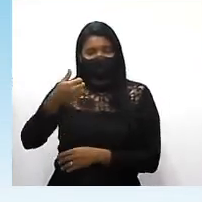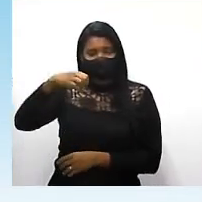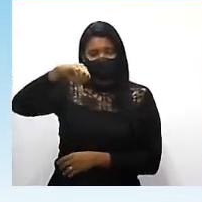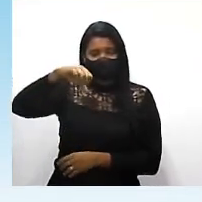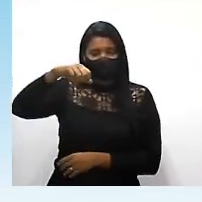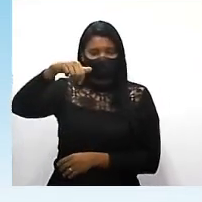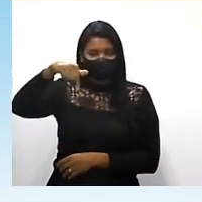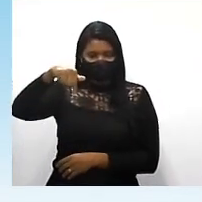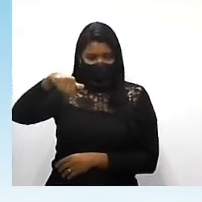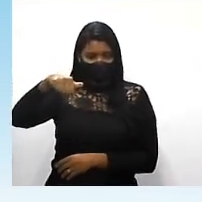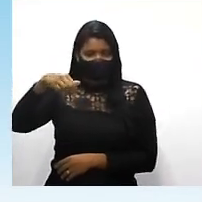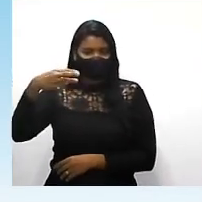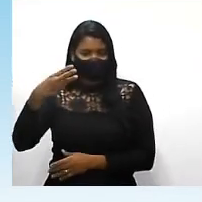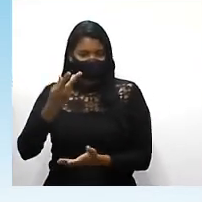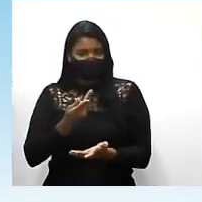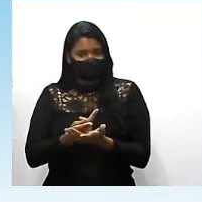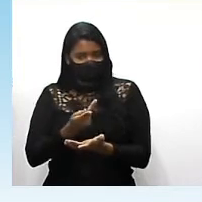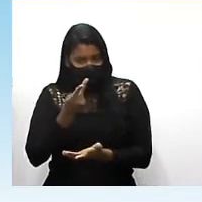que